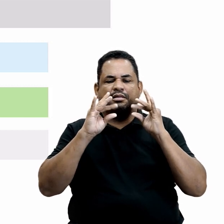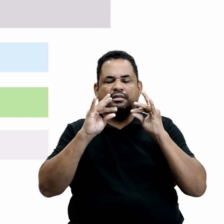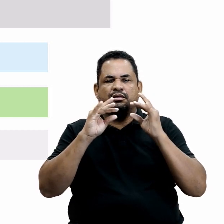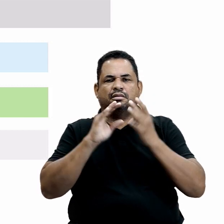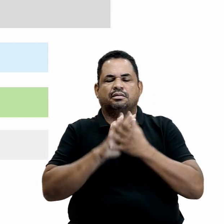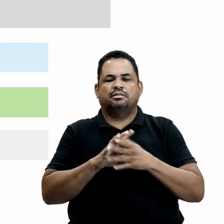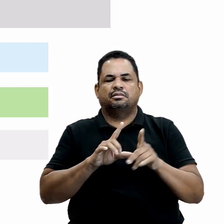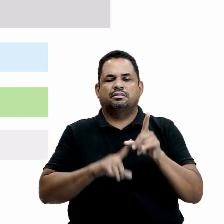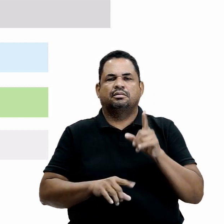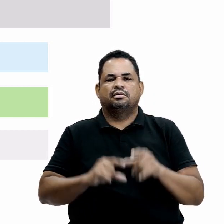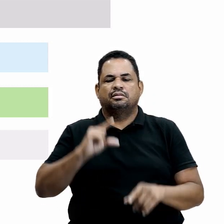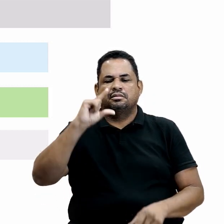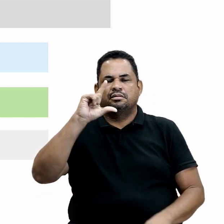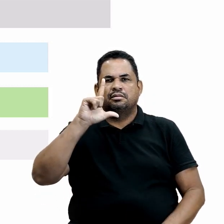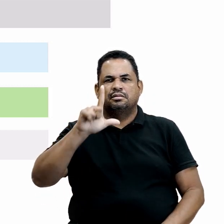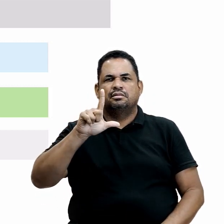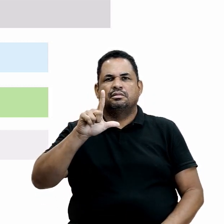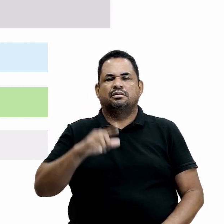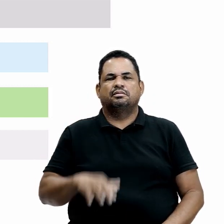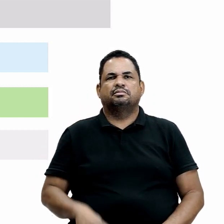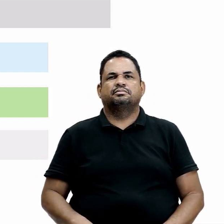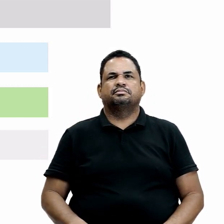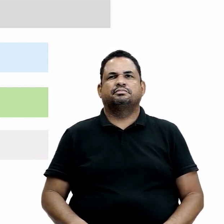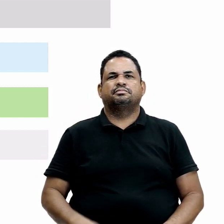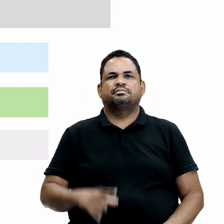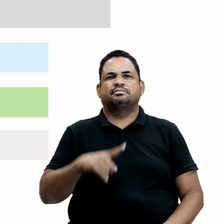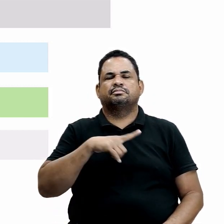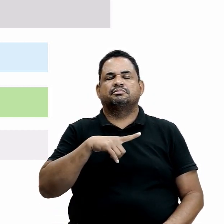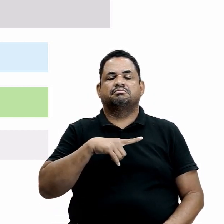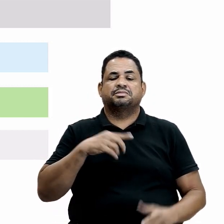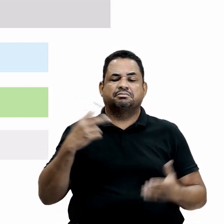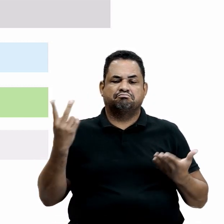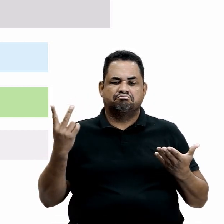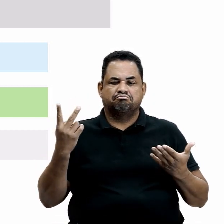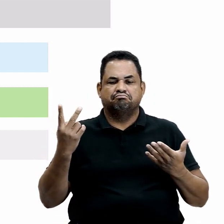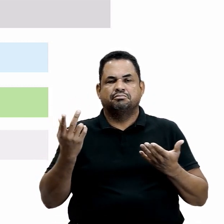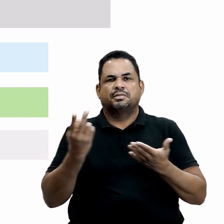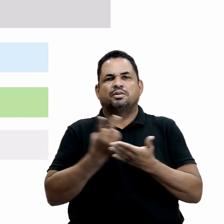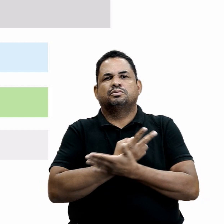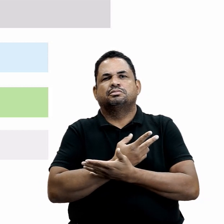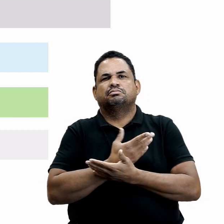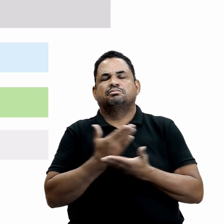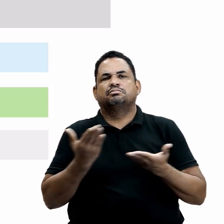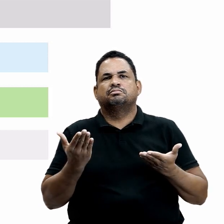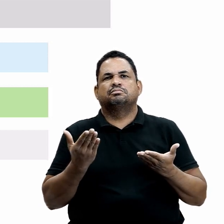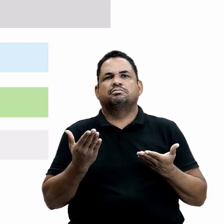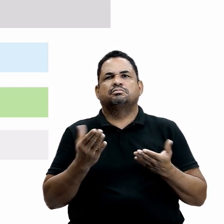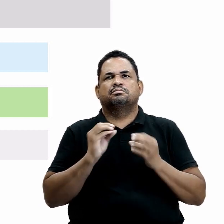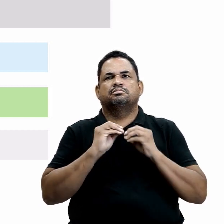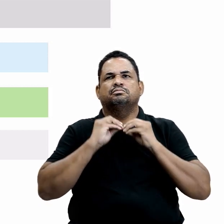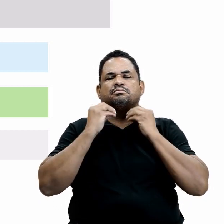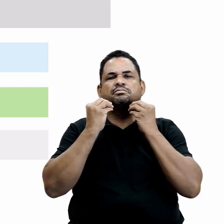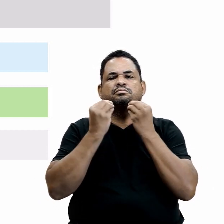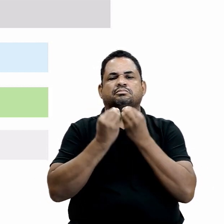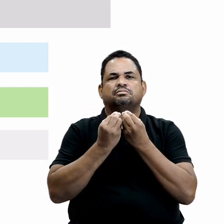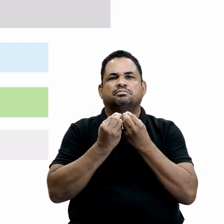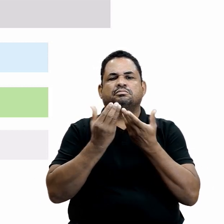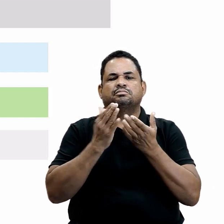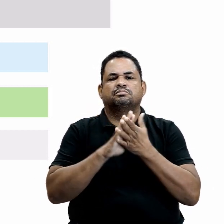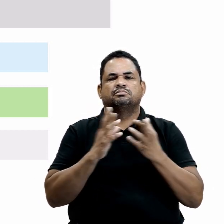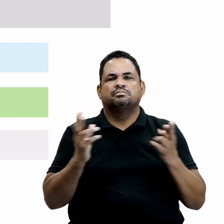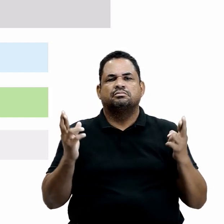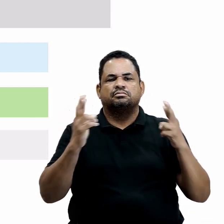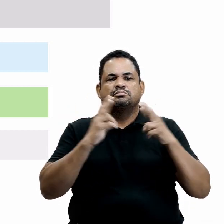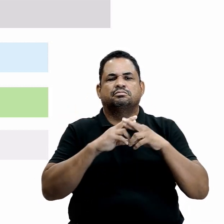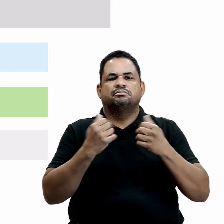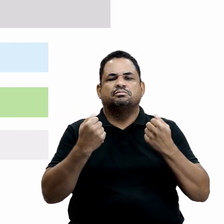L. Ainda existe, meu caro aluno, situações de que a substância em si que está reagindo pode